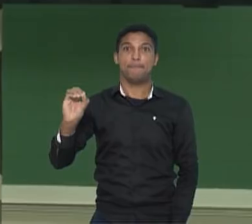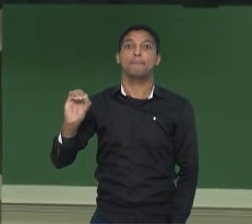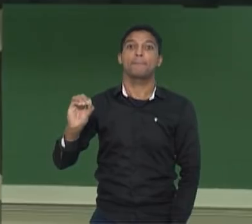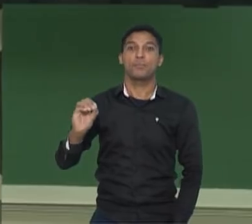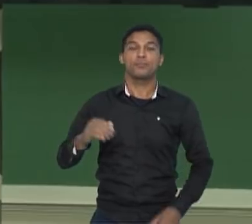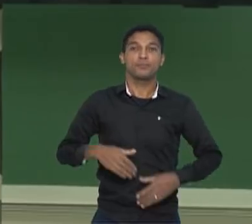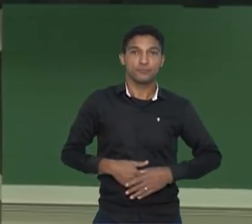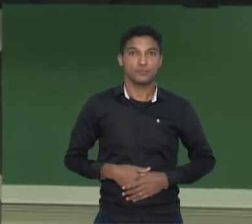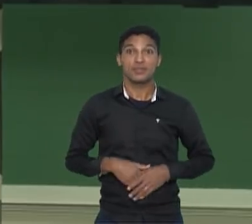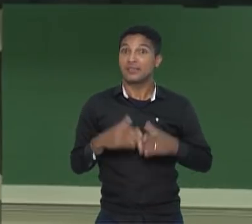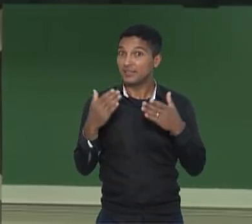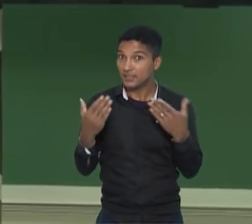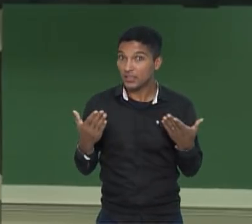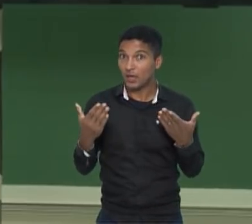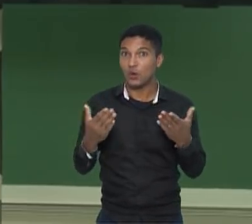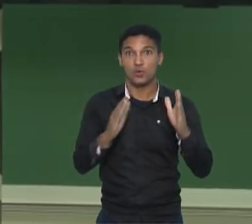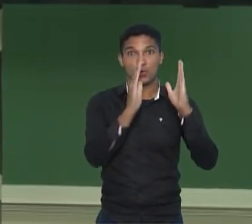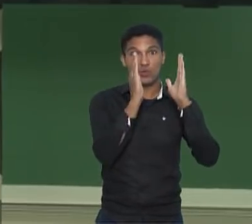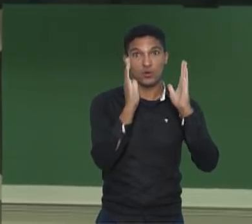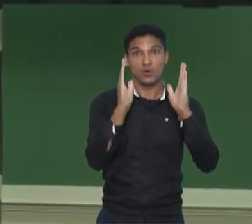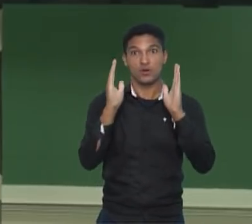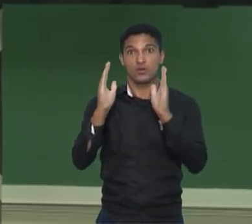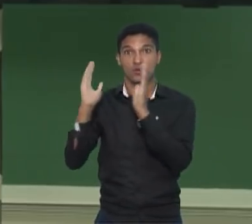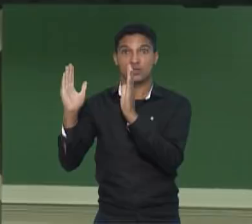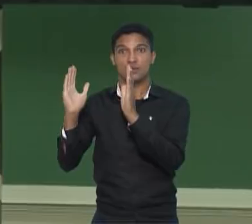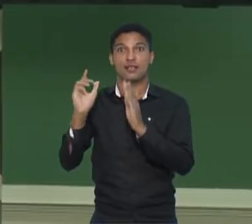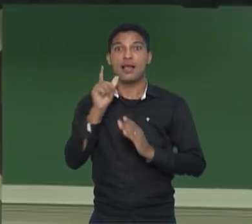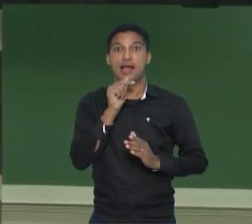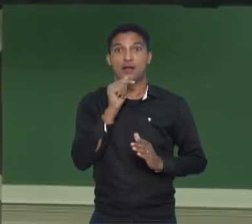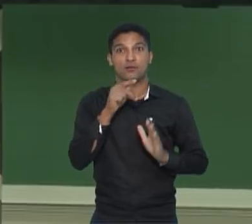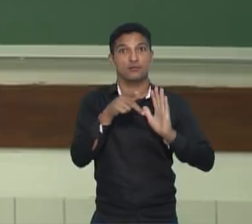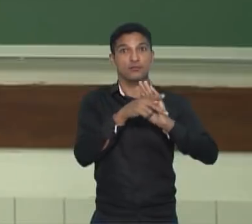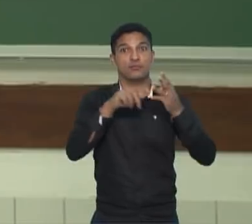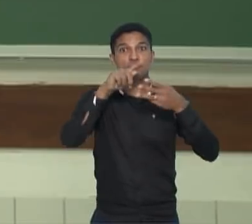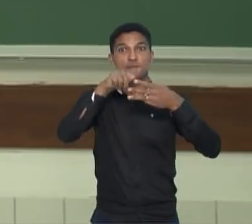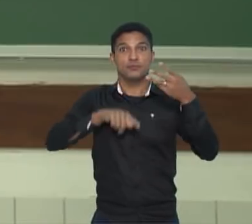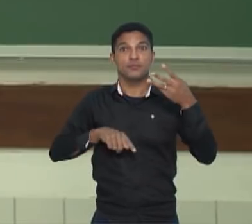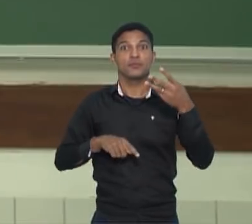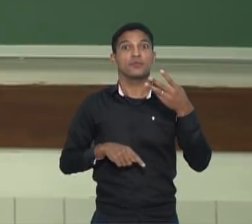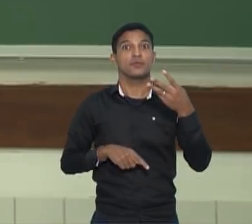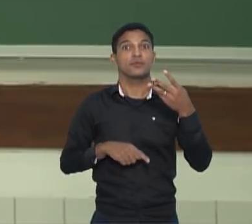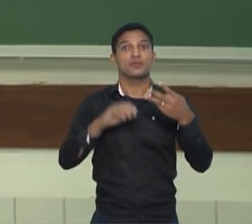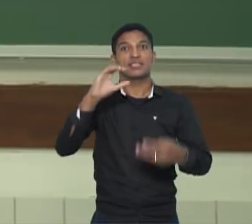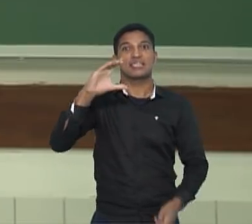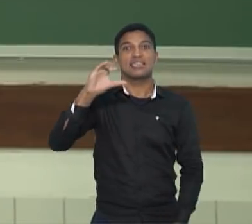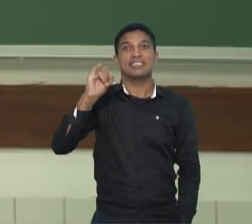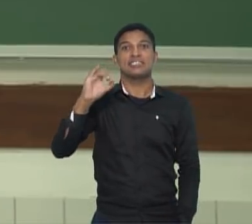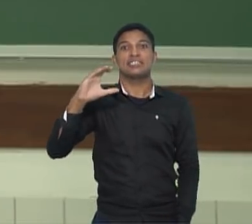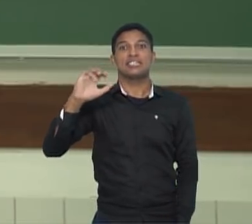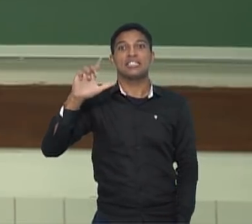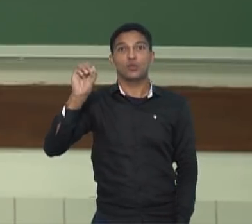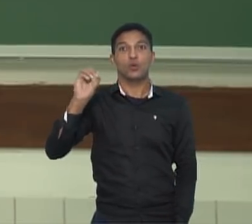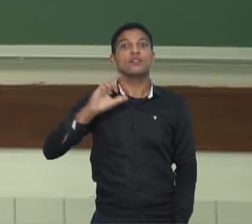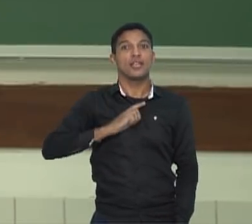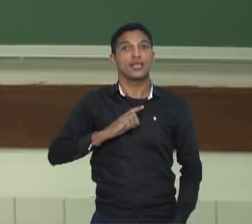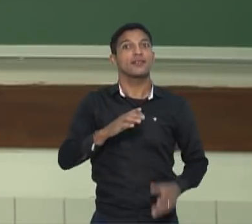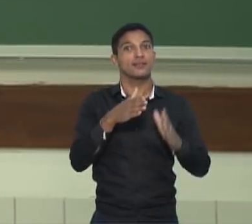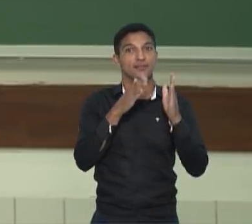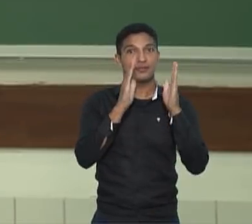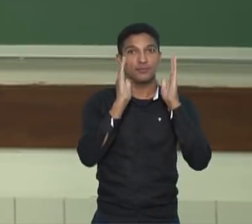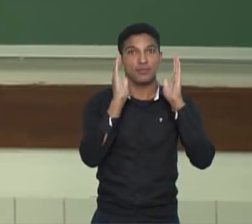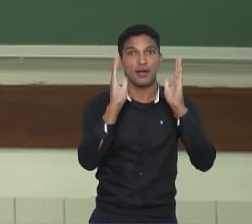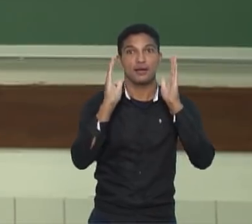Neste ciclo hidrológico, no ciclo da água, há etapas, fases.